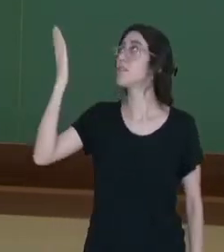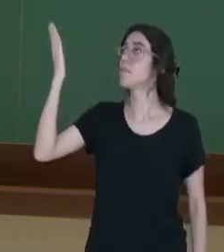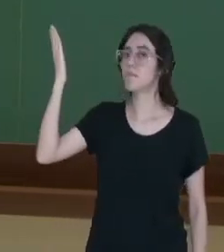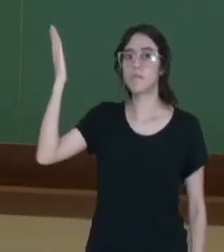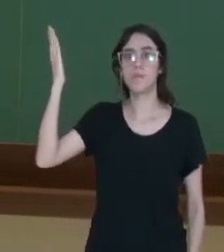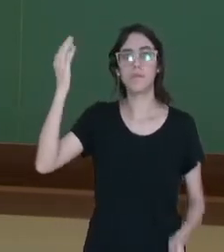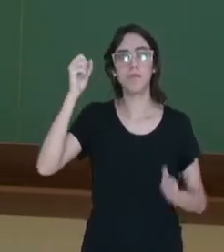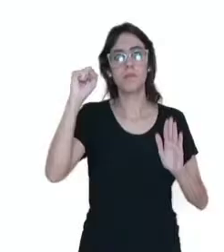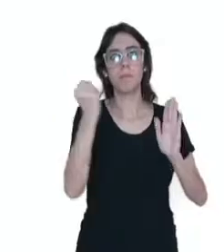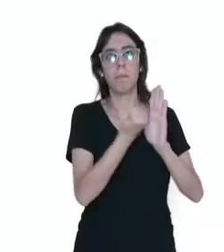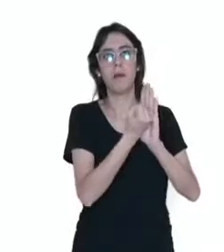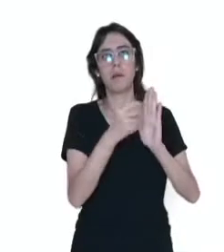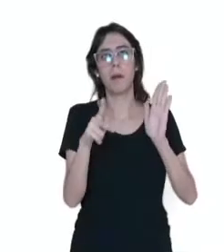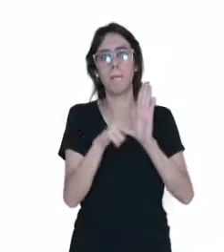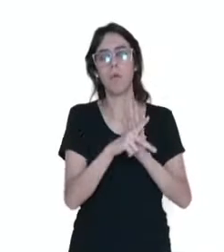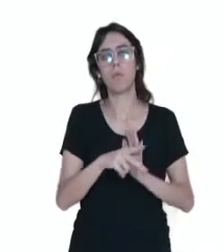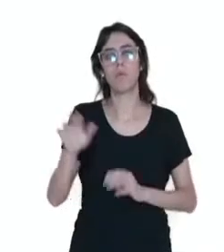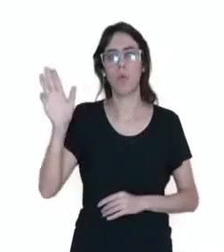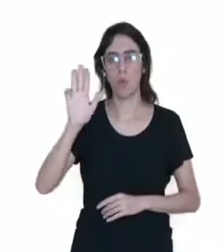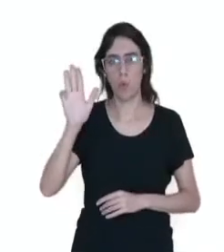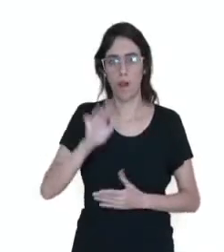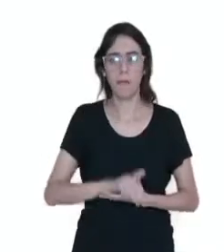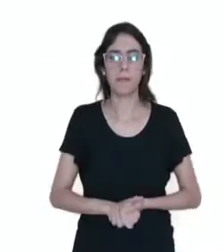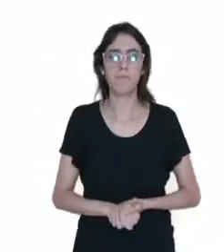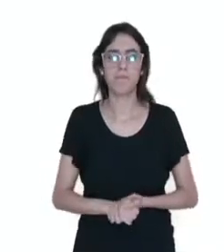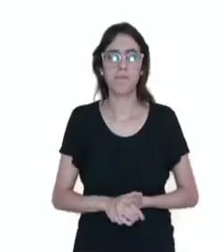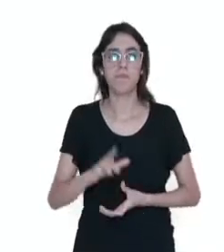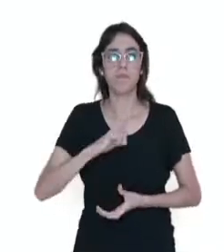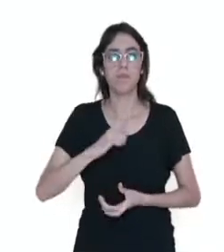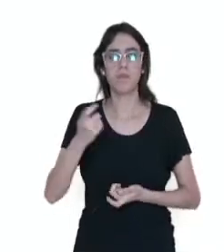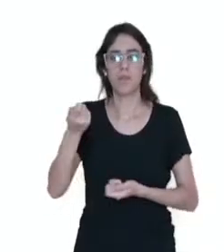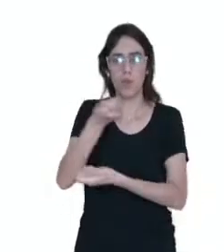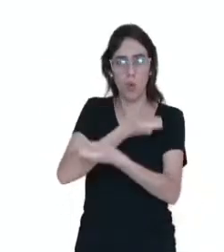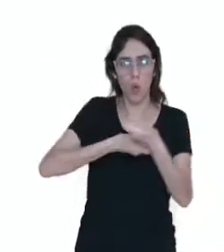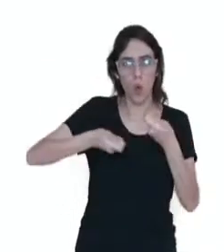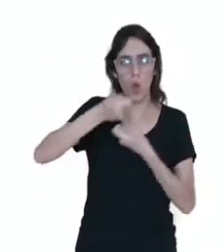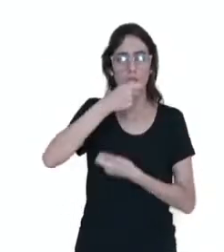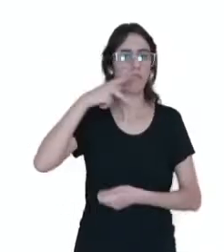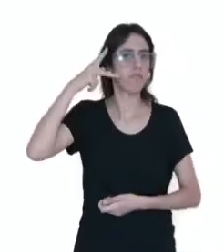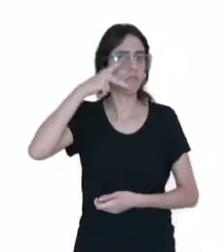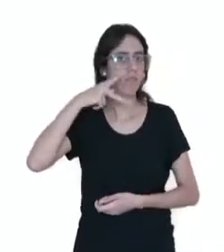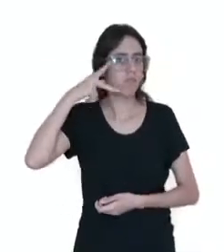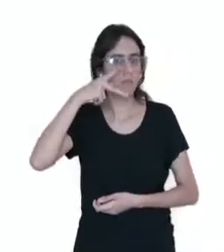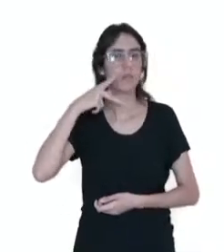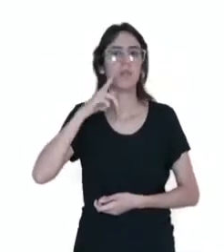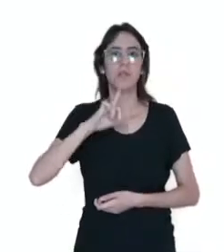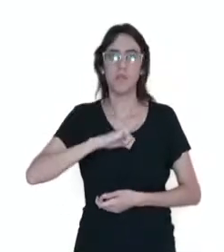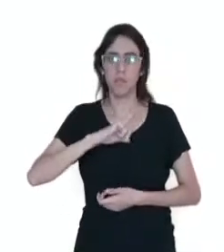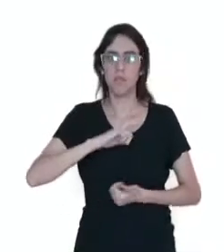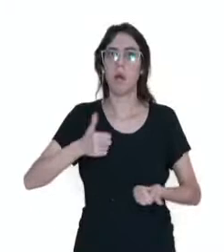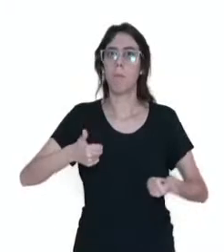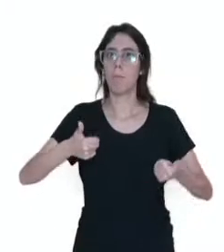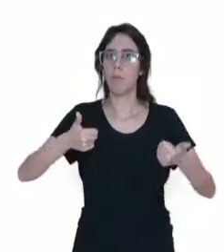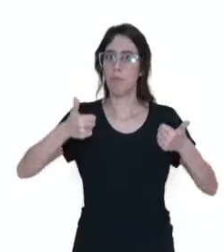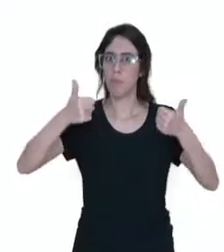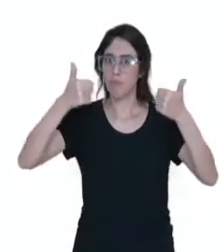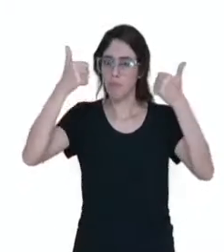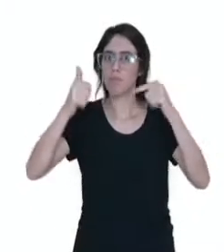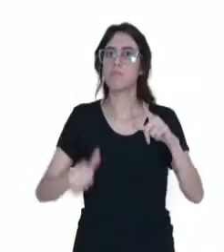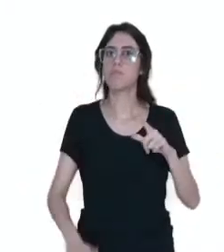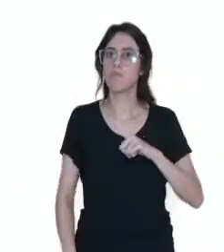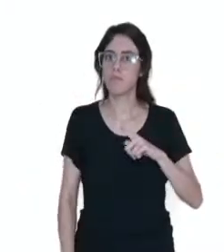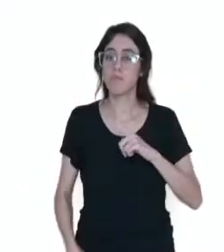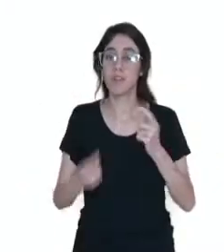segundo governo de Lula. A economia e a política externa permaneceram destaques nesse período. O